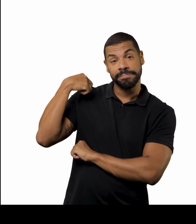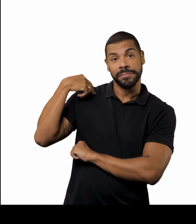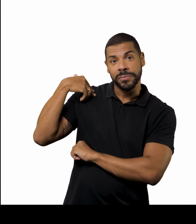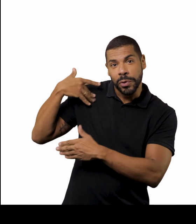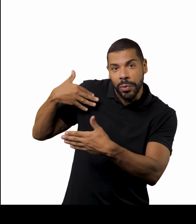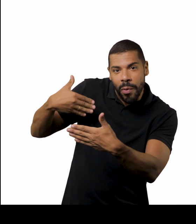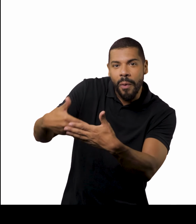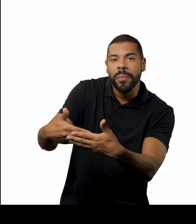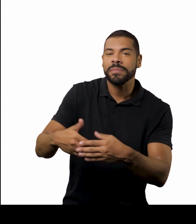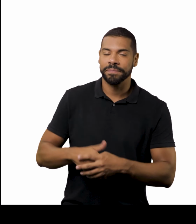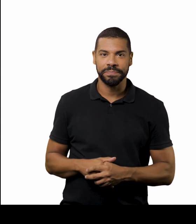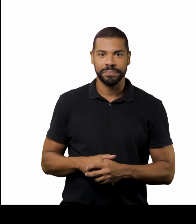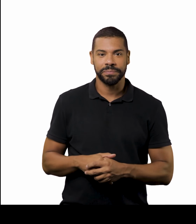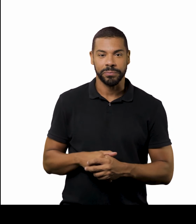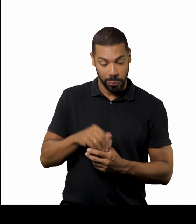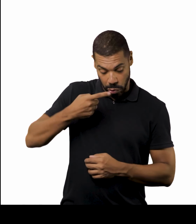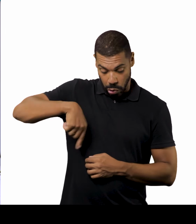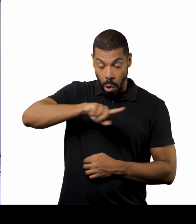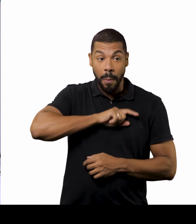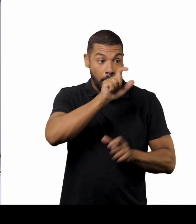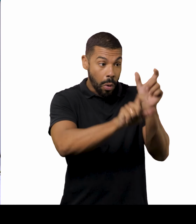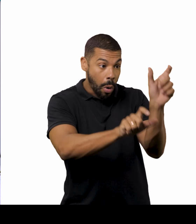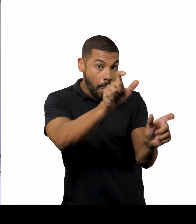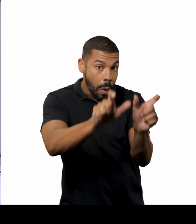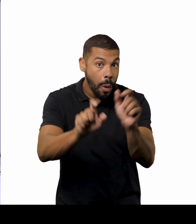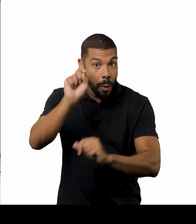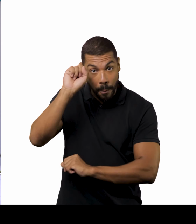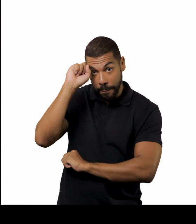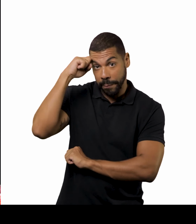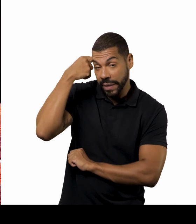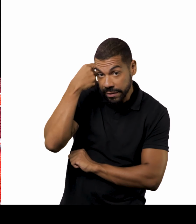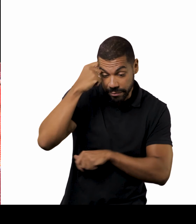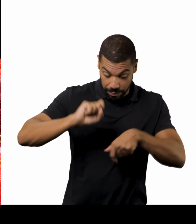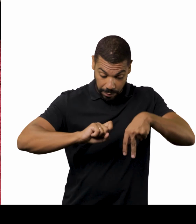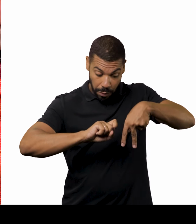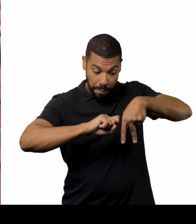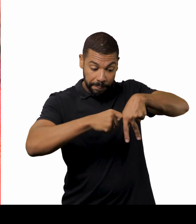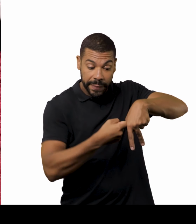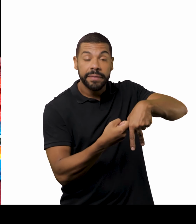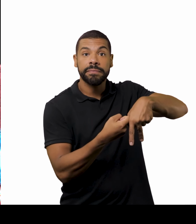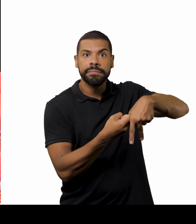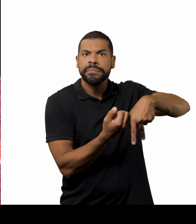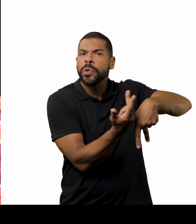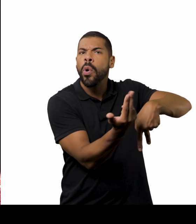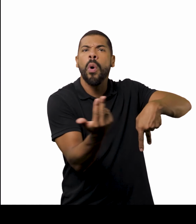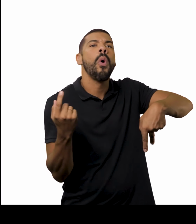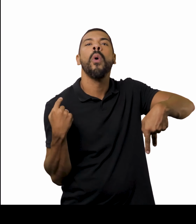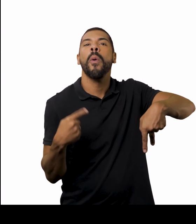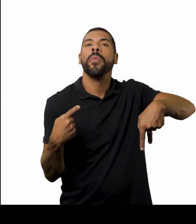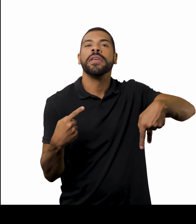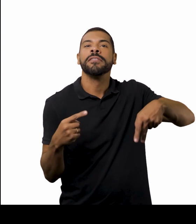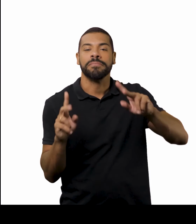passado, né? Que traz essas memórias. Somos corpos pretos. Falamos sobre corpos pretos porque